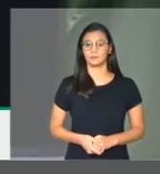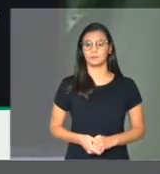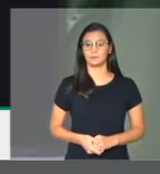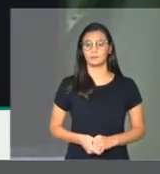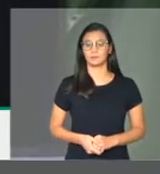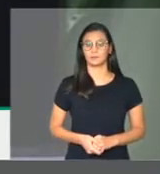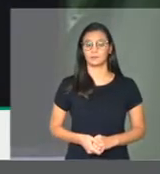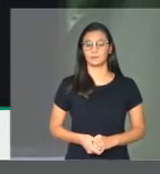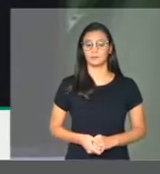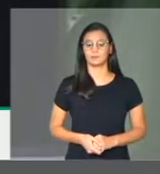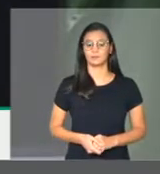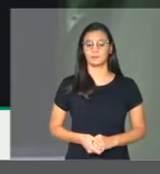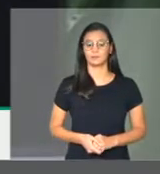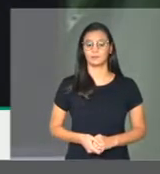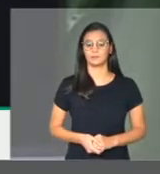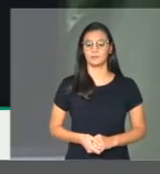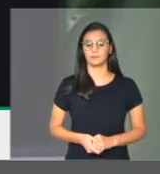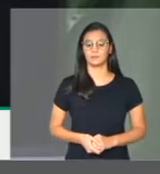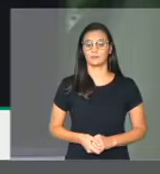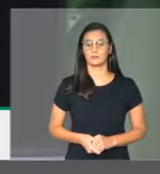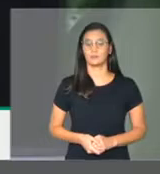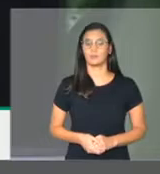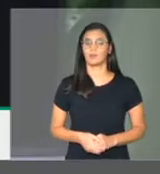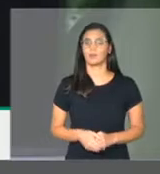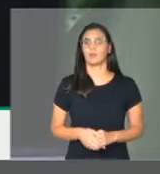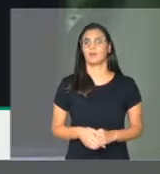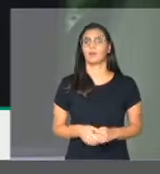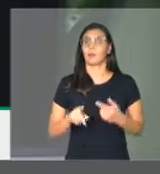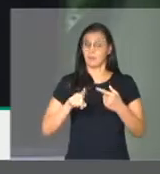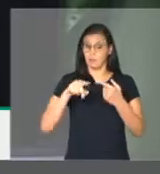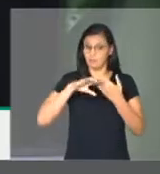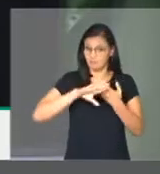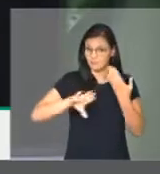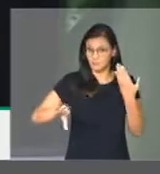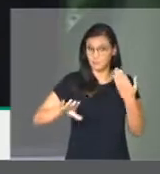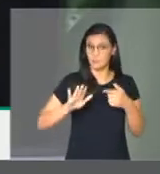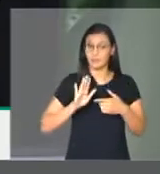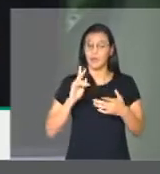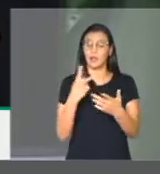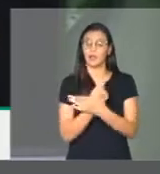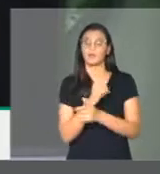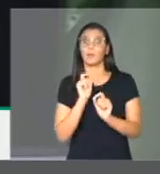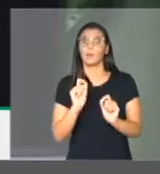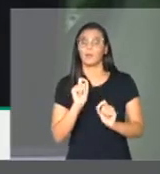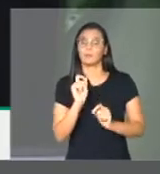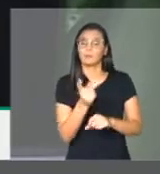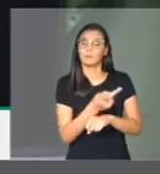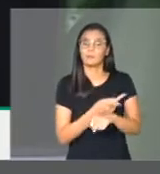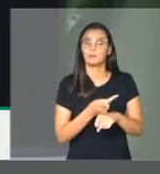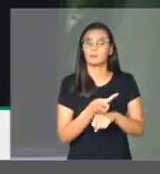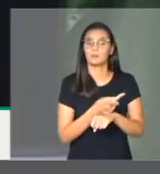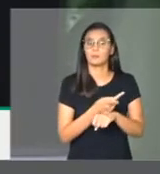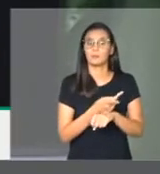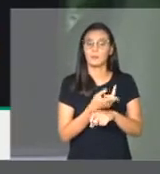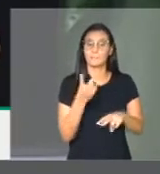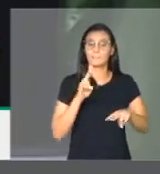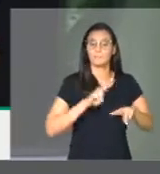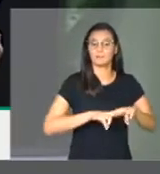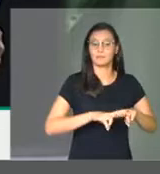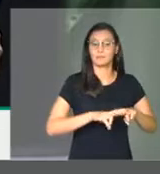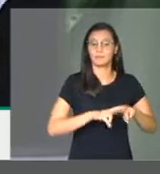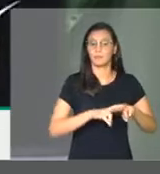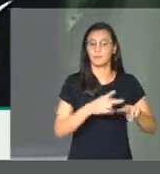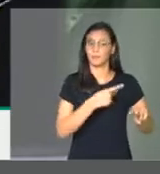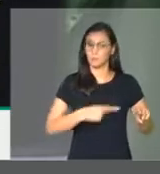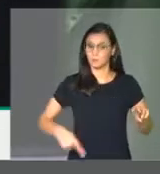Ao depois, por razão diversa a este afastamento, a cassação e subsequente prisão do presidente